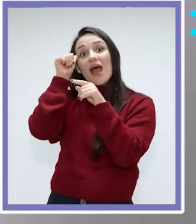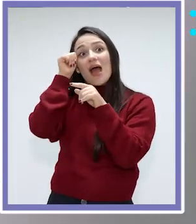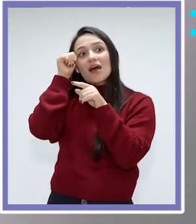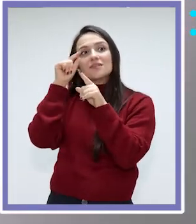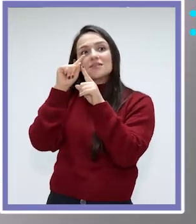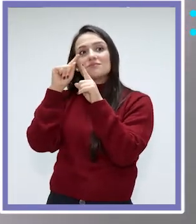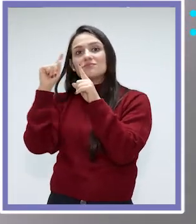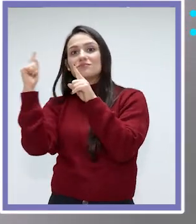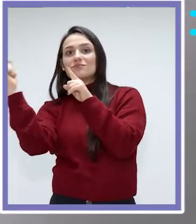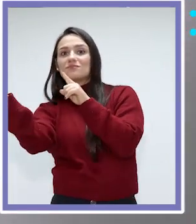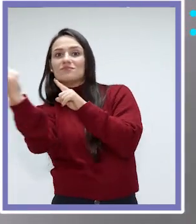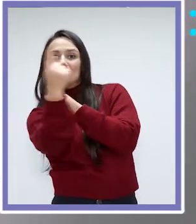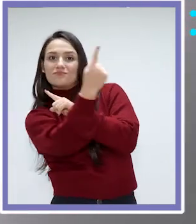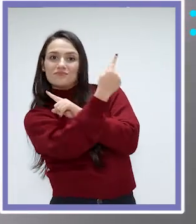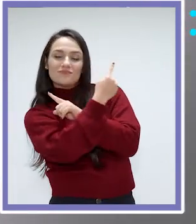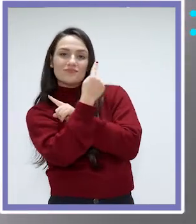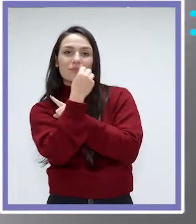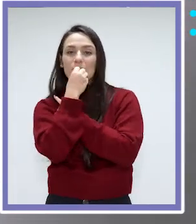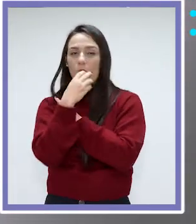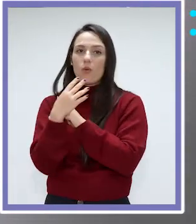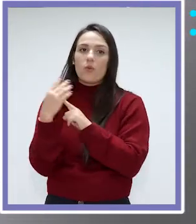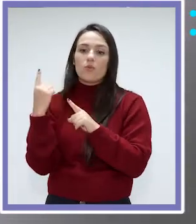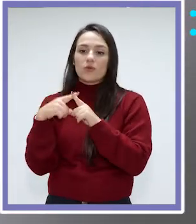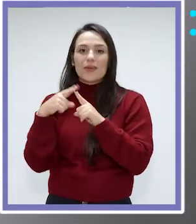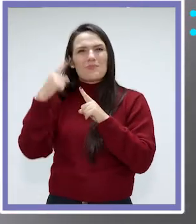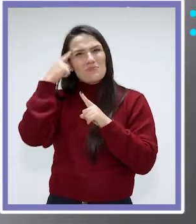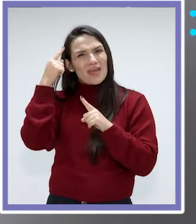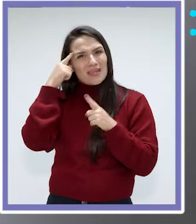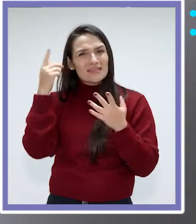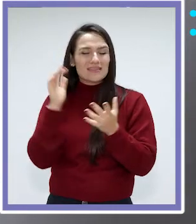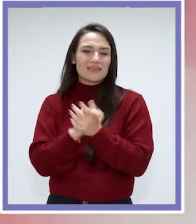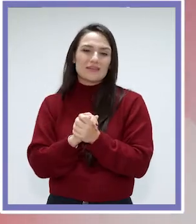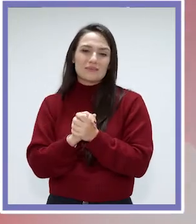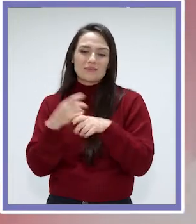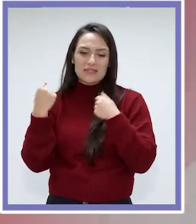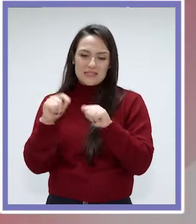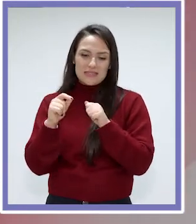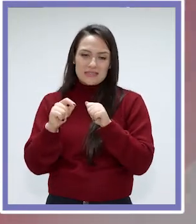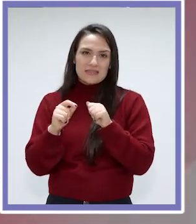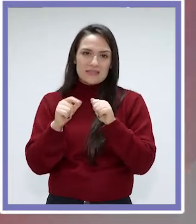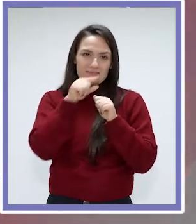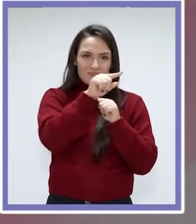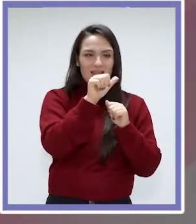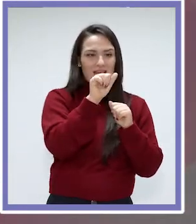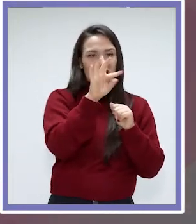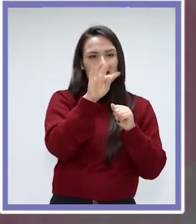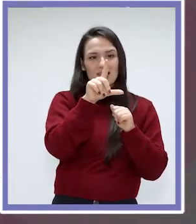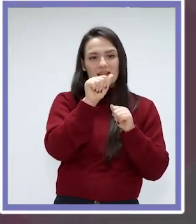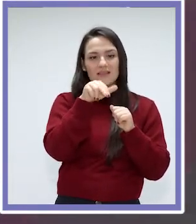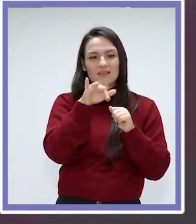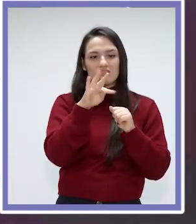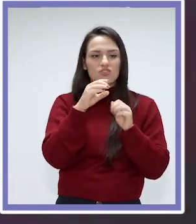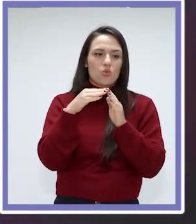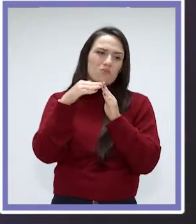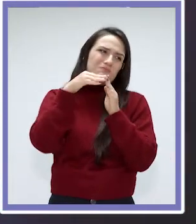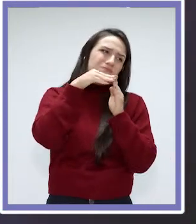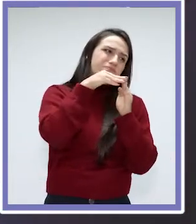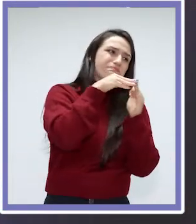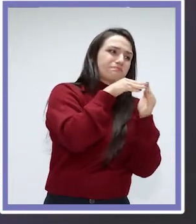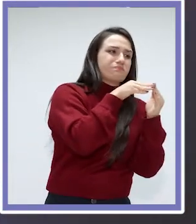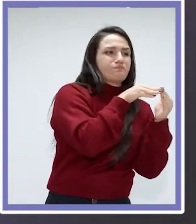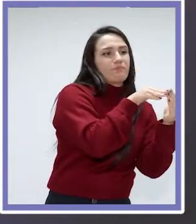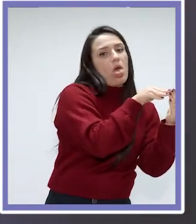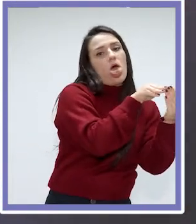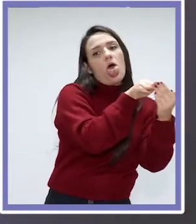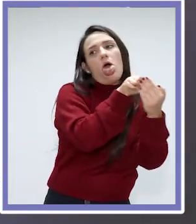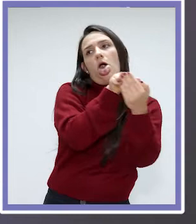que também reduz pela metade do tempo, o tempo que precisaria pegar de oceano, passar lá por baixo da África, agora não, vai dar para ir direto por